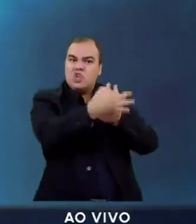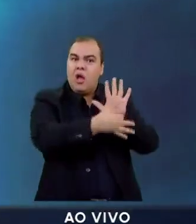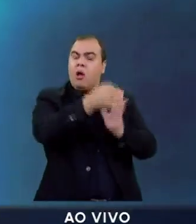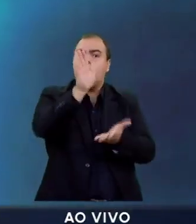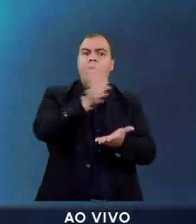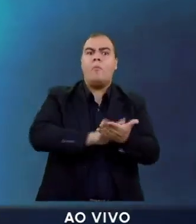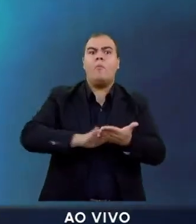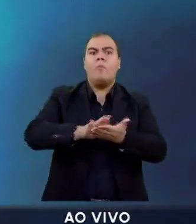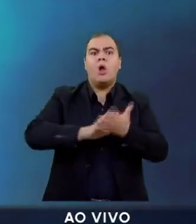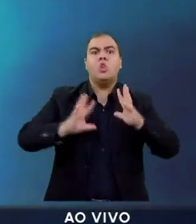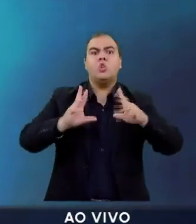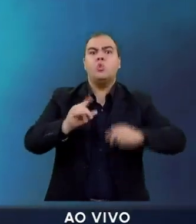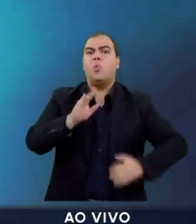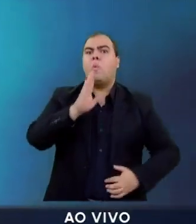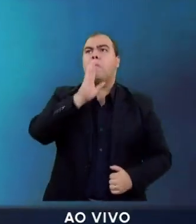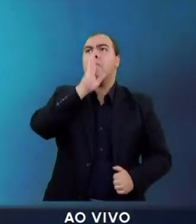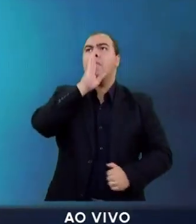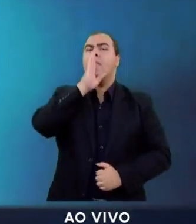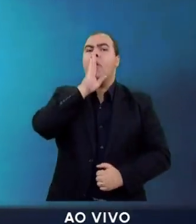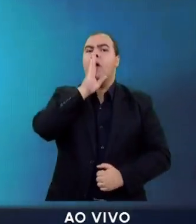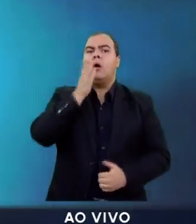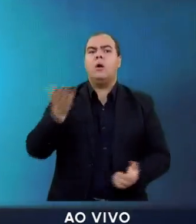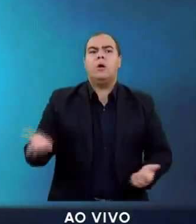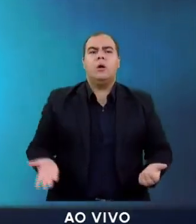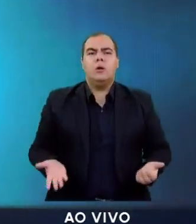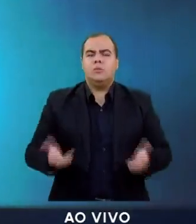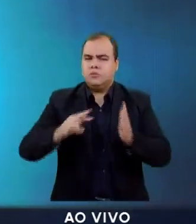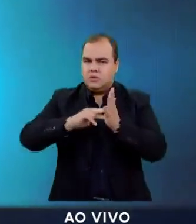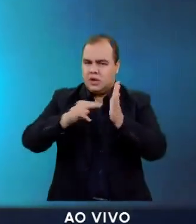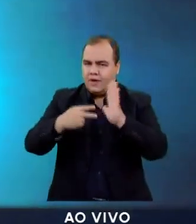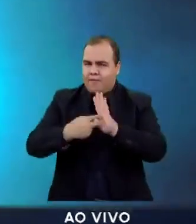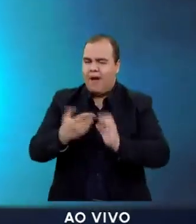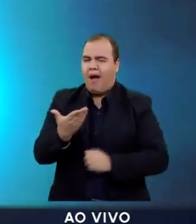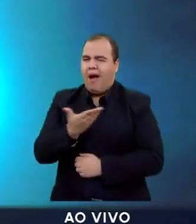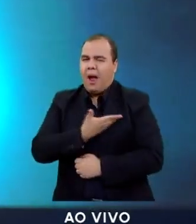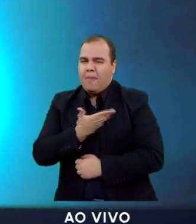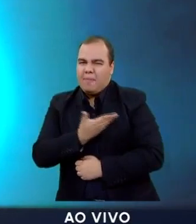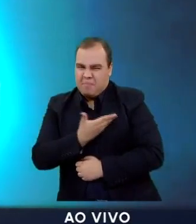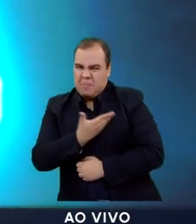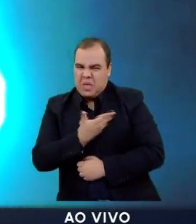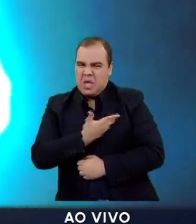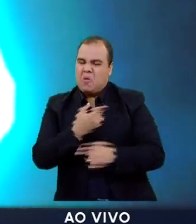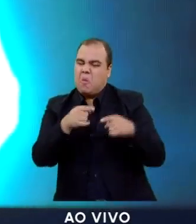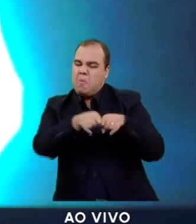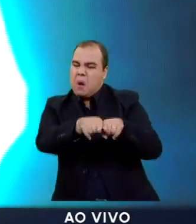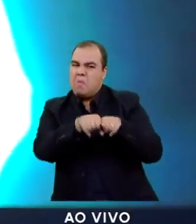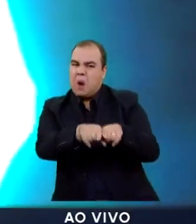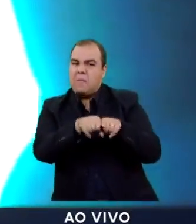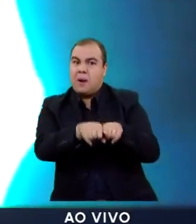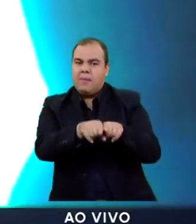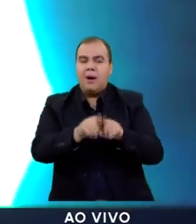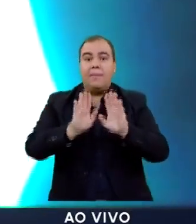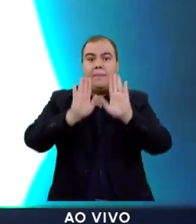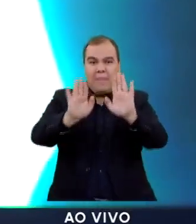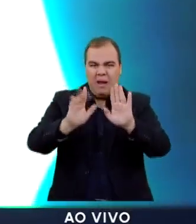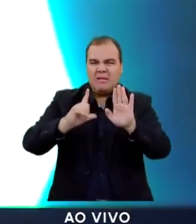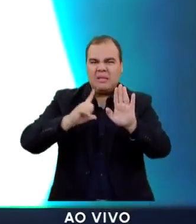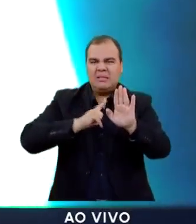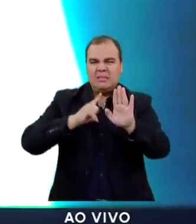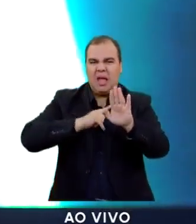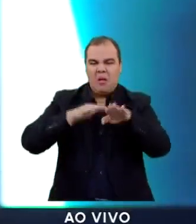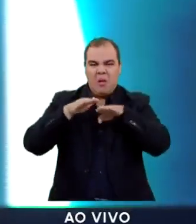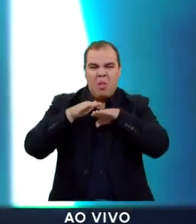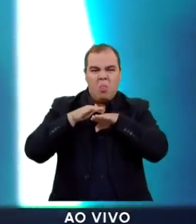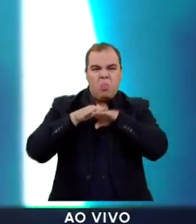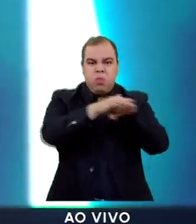todos em silêncio ou seja são amigos são mais do mesmo mas quando eles cometem essas atrocidades